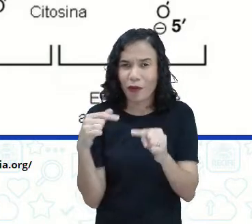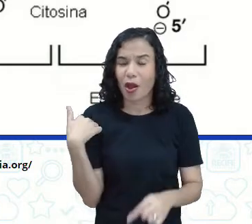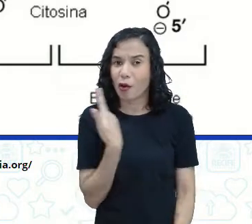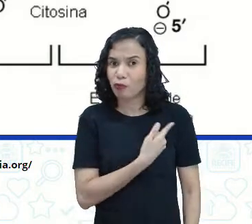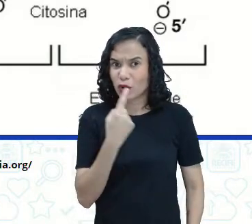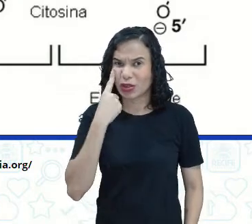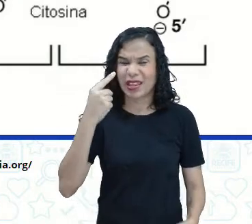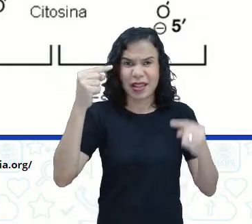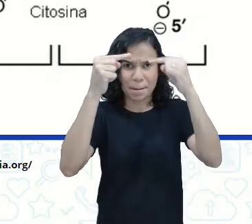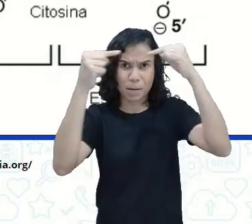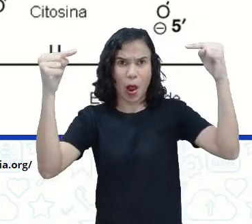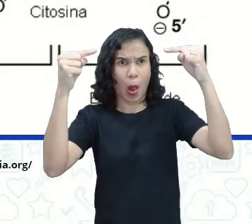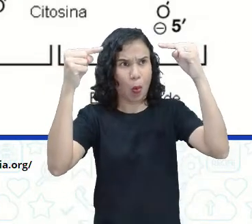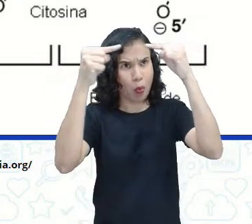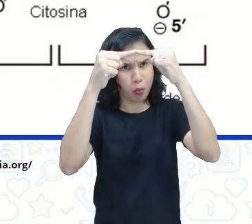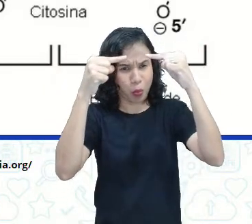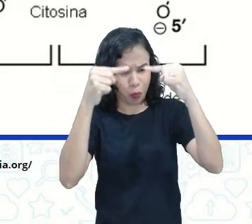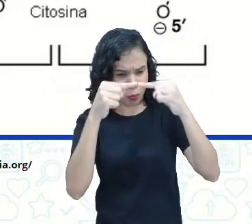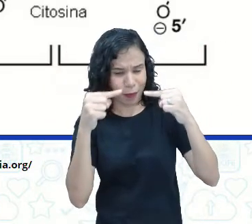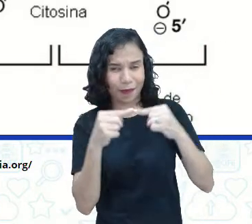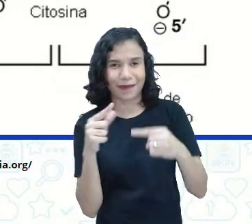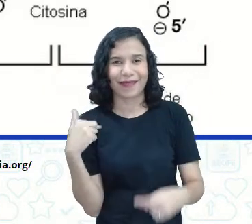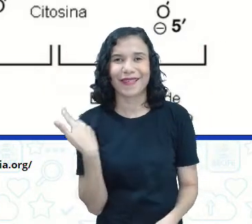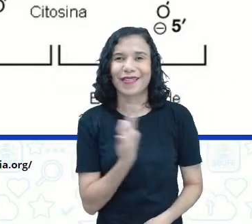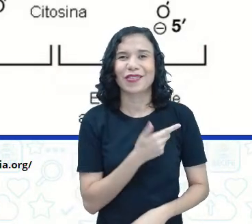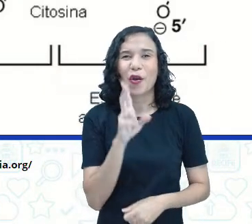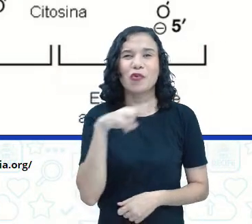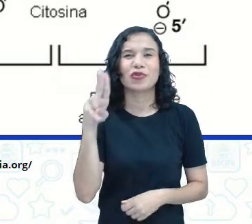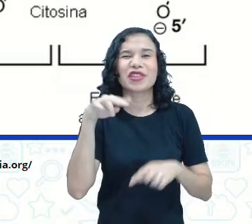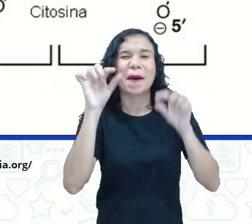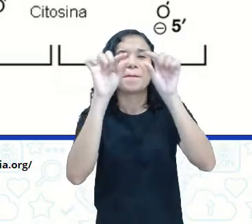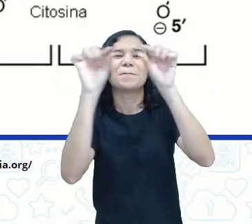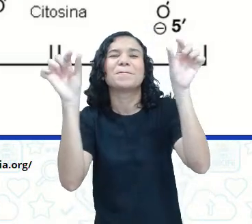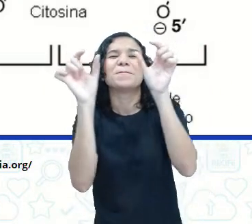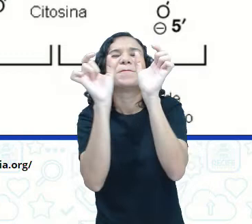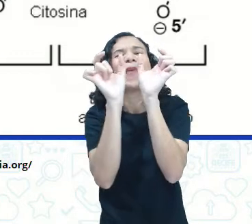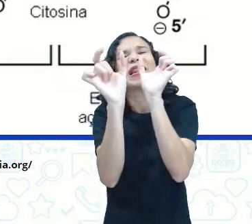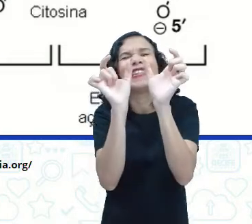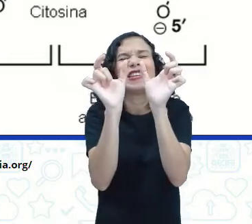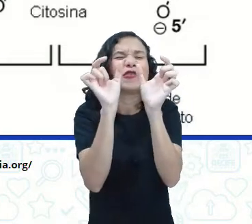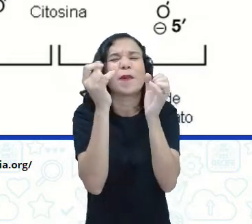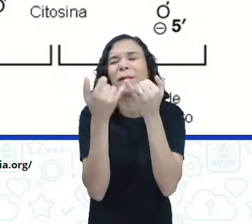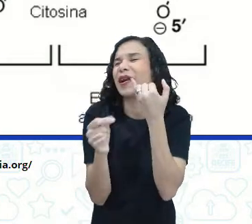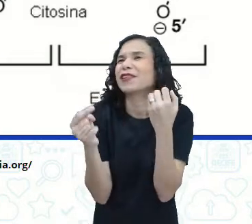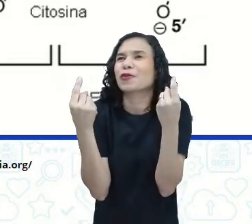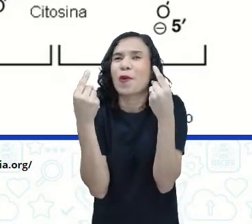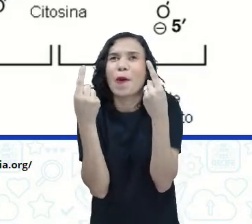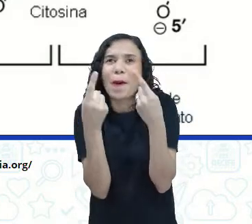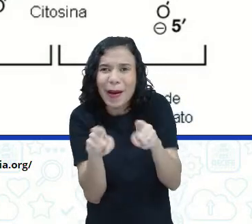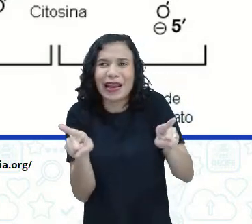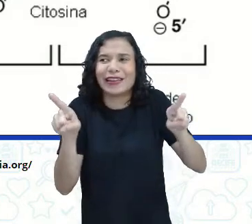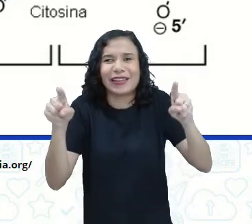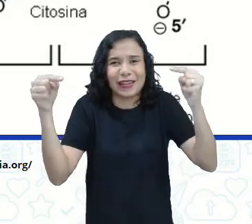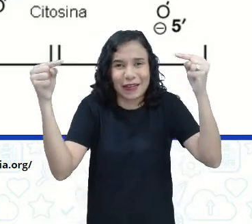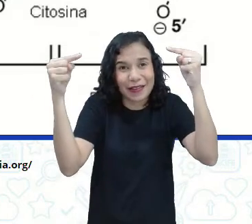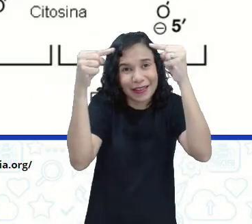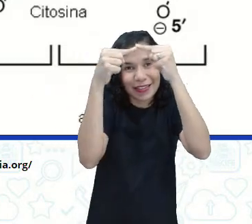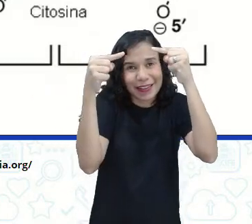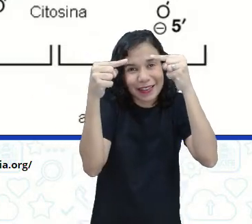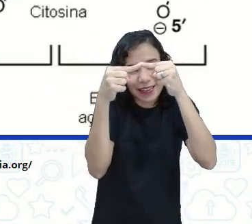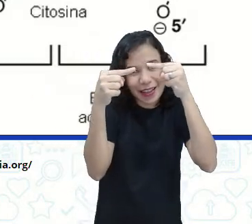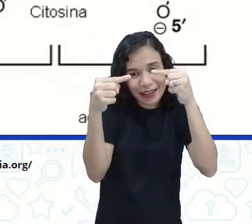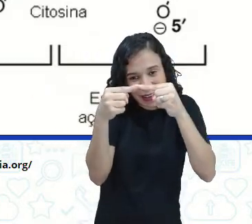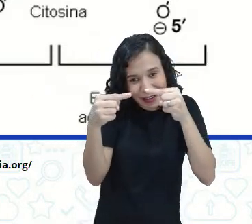esses palitinhos, né? Que a gente gosta. É bom usar esses nomes pra gente, né? Os palitinhos. Mas é exatamente isso, né? A gente vê esses palitinhos